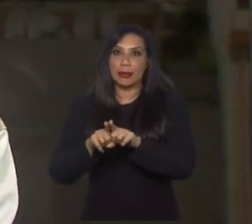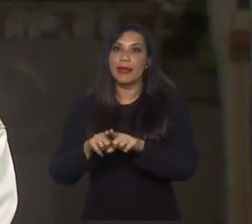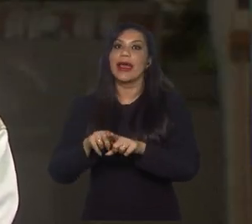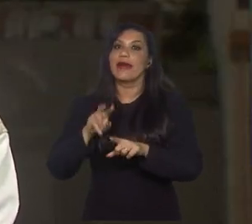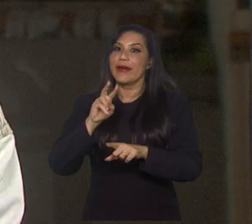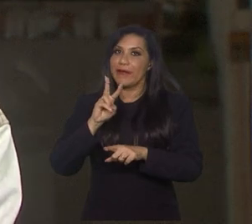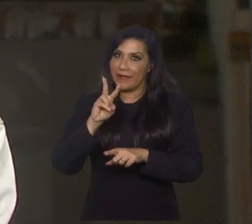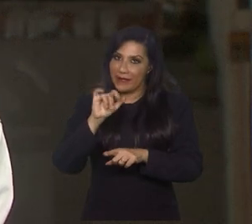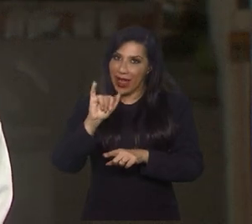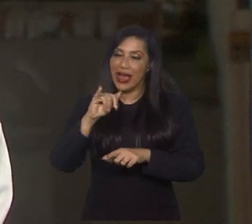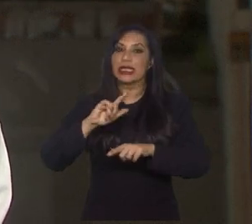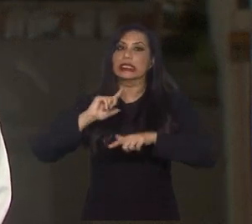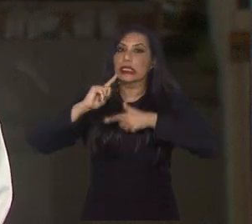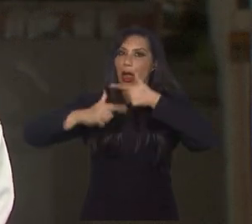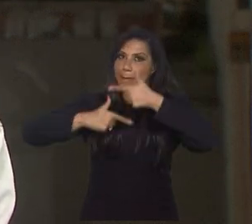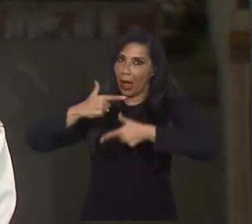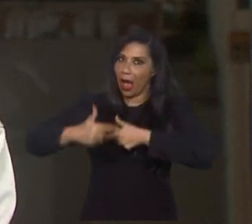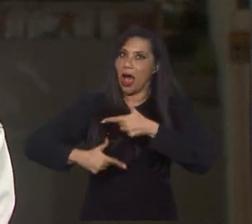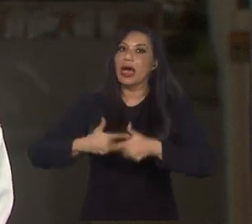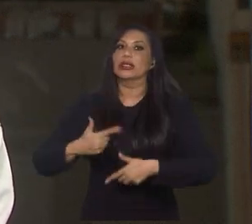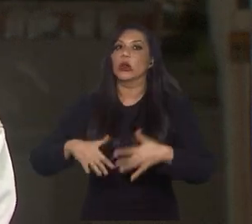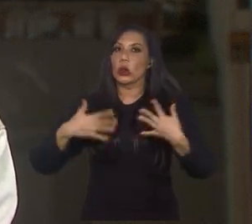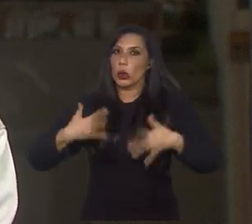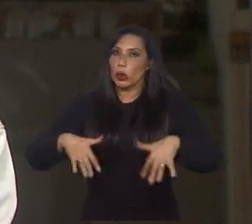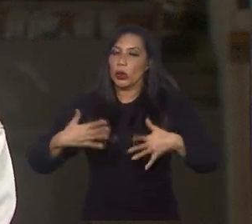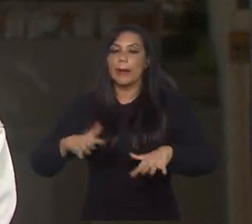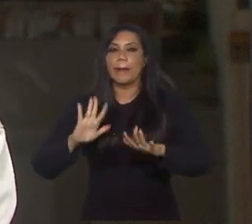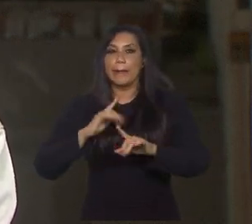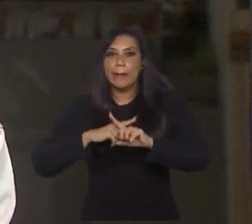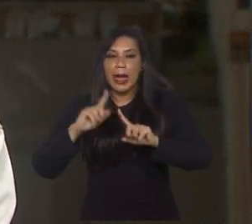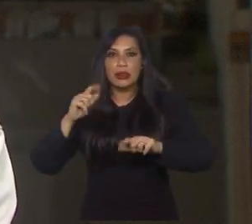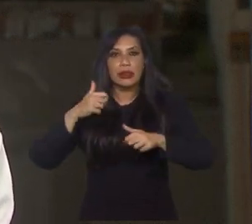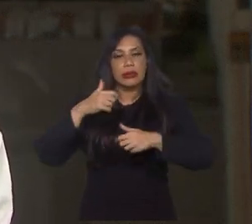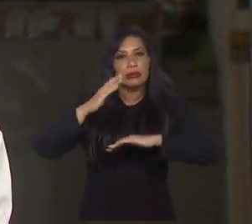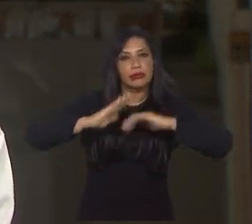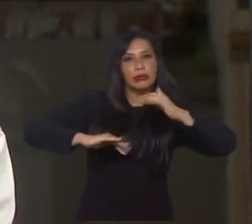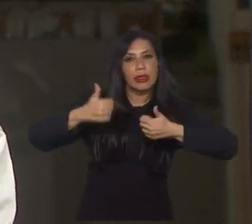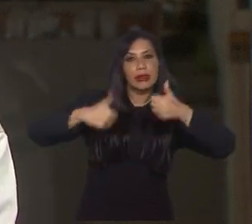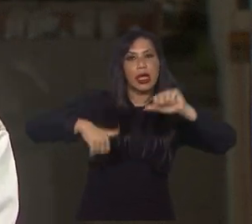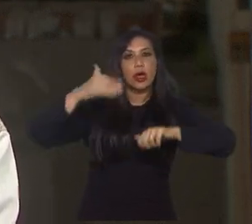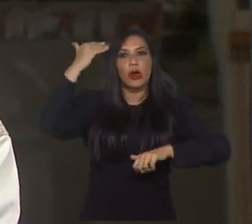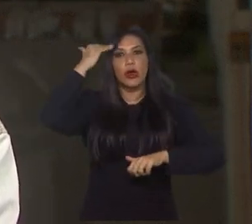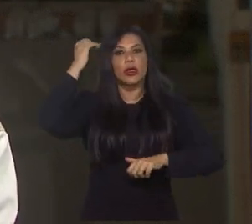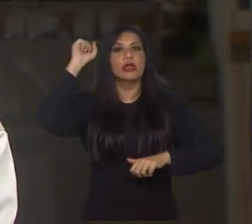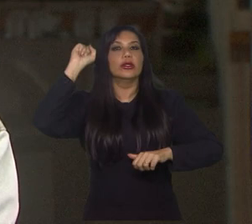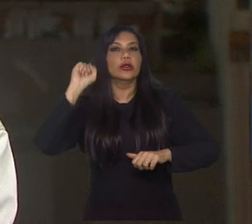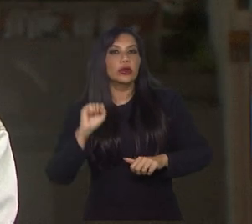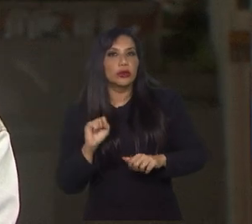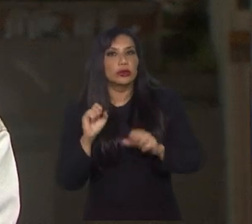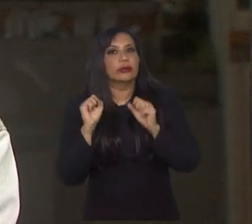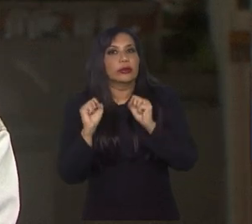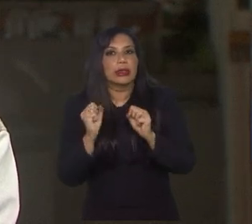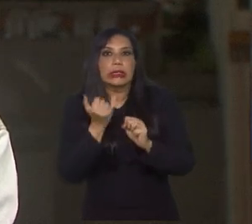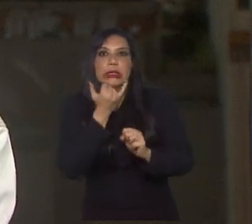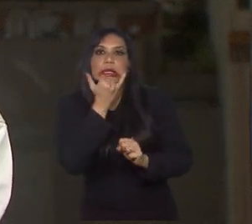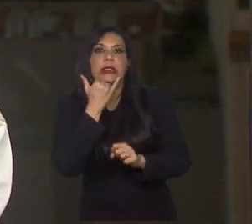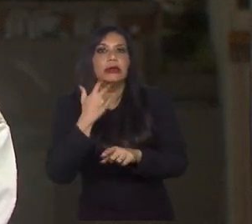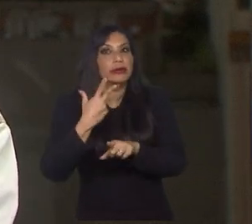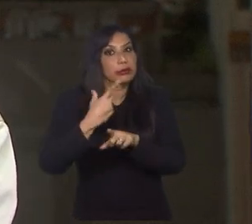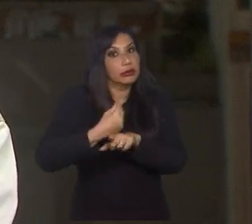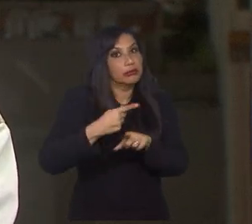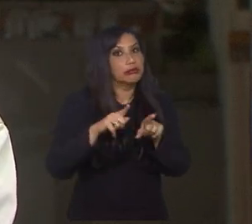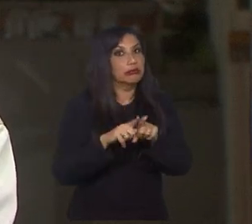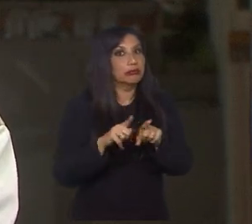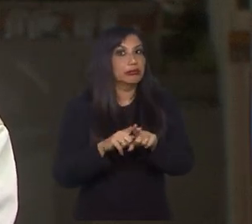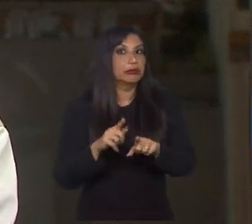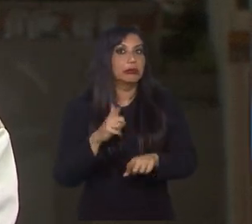trabalho, mas, tecnicamente, se a gente analisar o geral, para mim, a Coreia do Sul corre um pouquinho por fora. Nada que